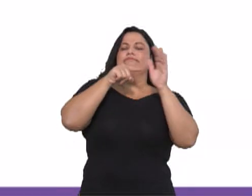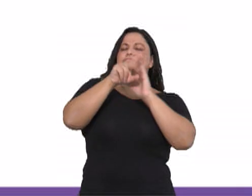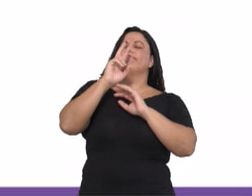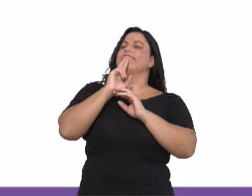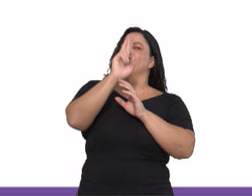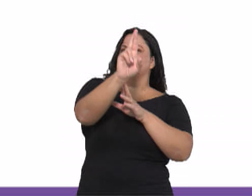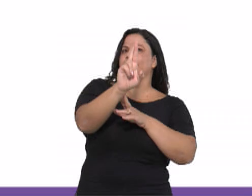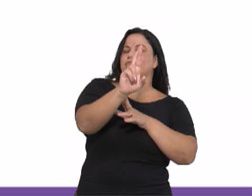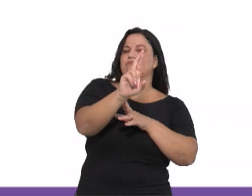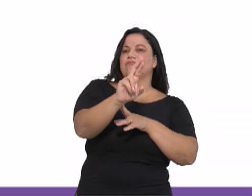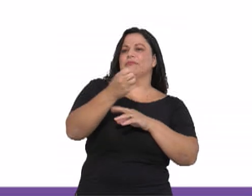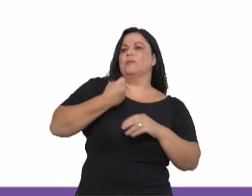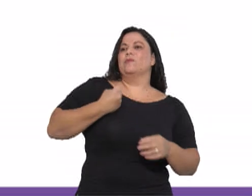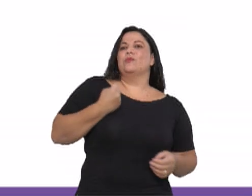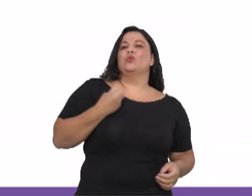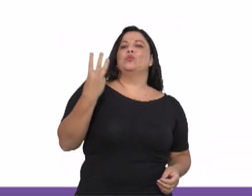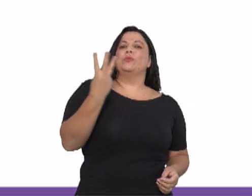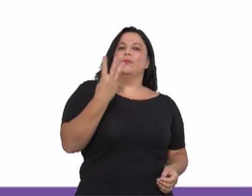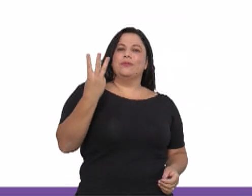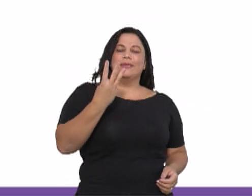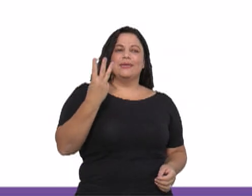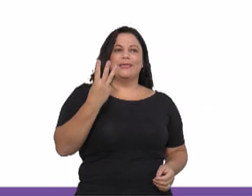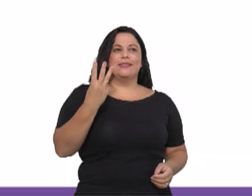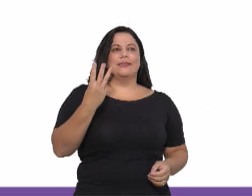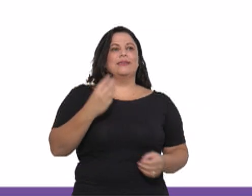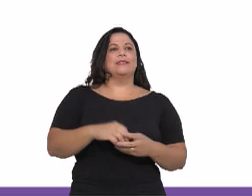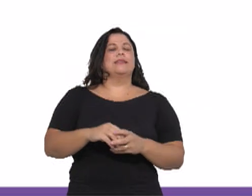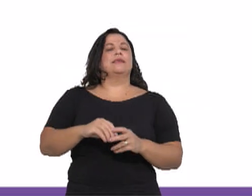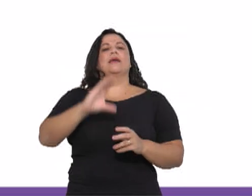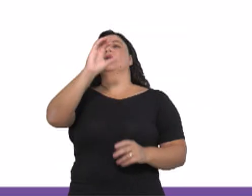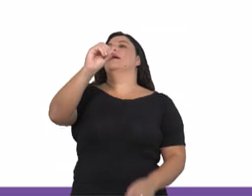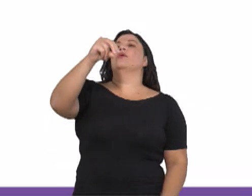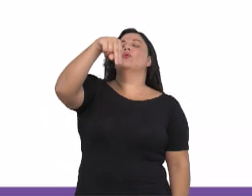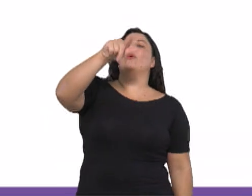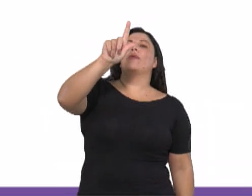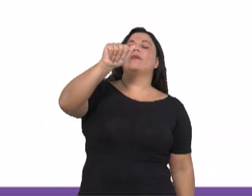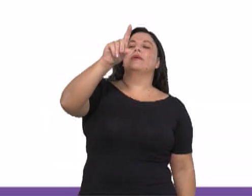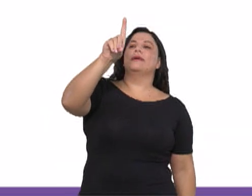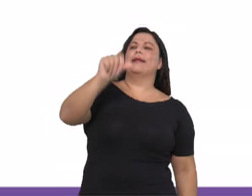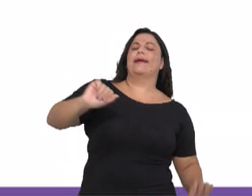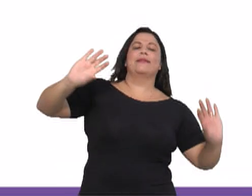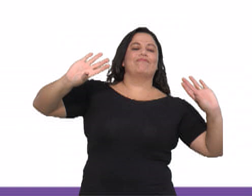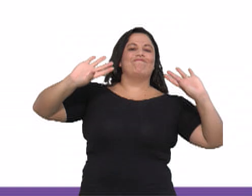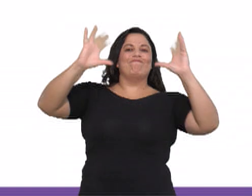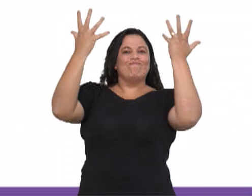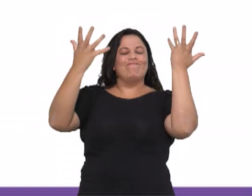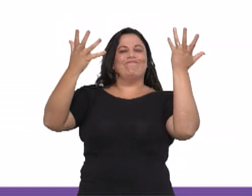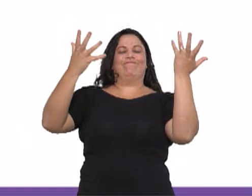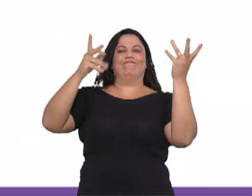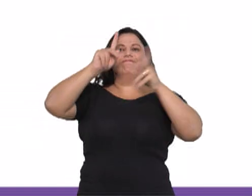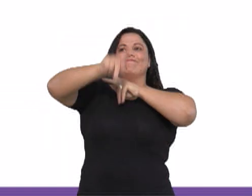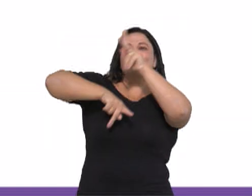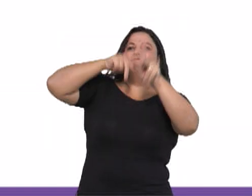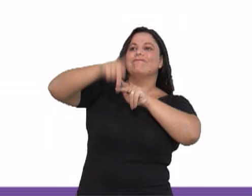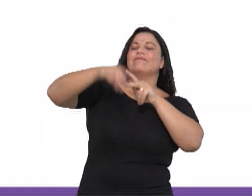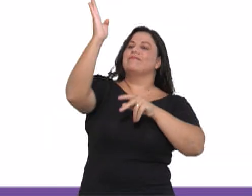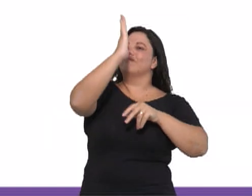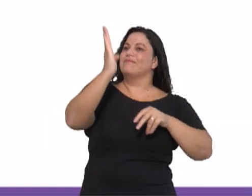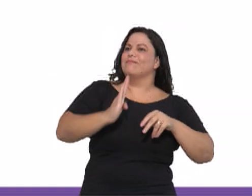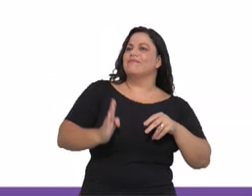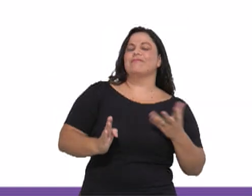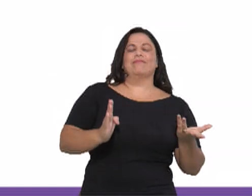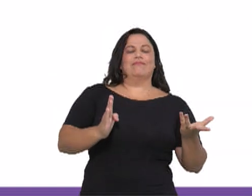uma festa folclórica popular brasileira, que usa muitas fitas coloridas, é uma herança cultural que